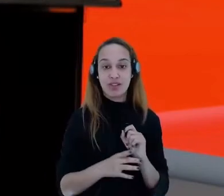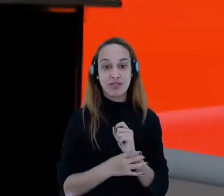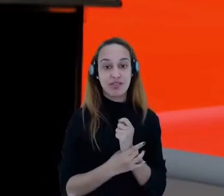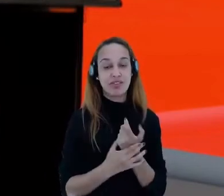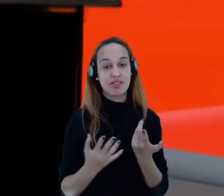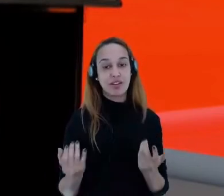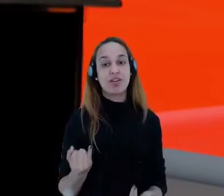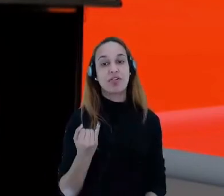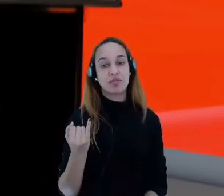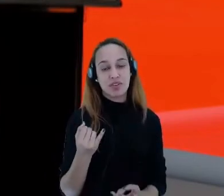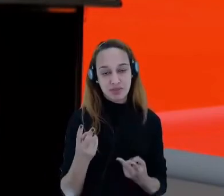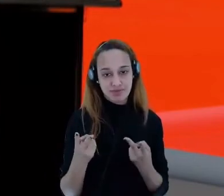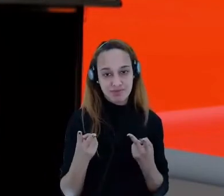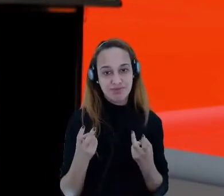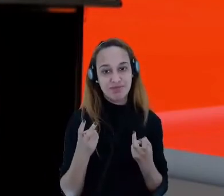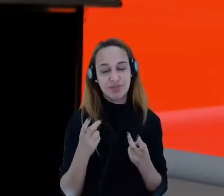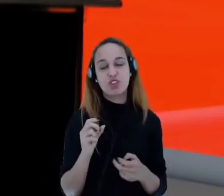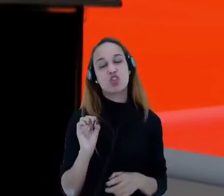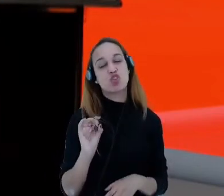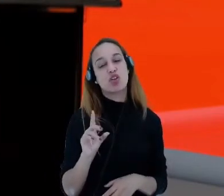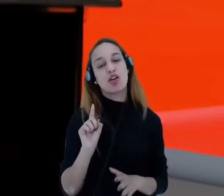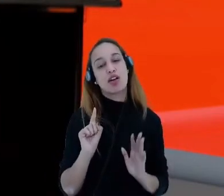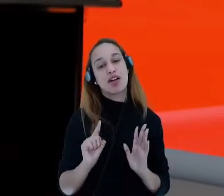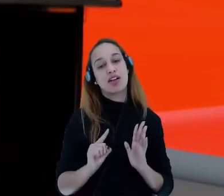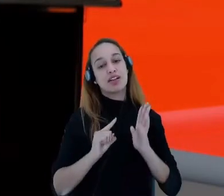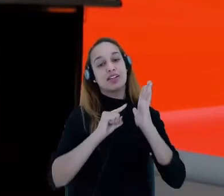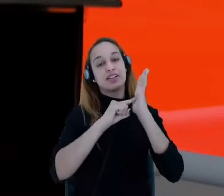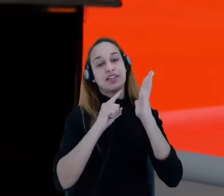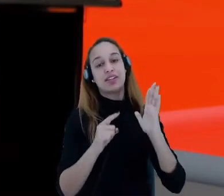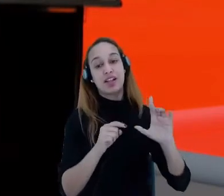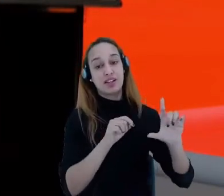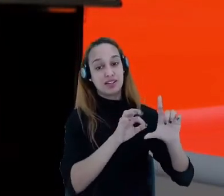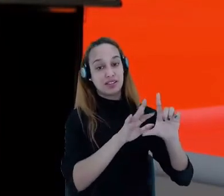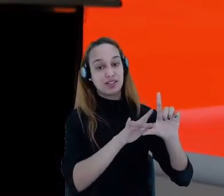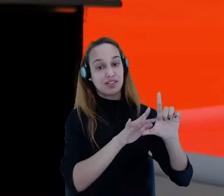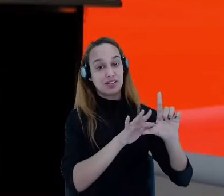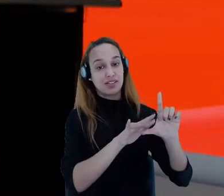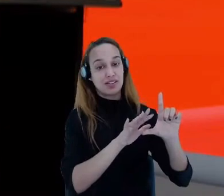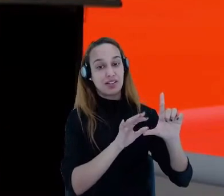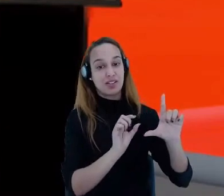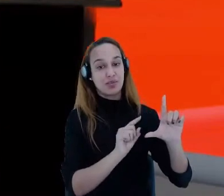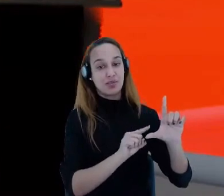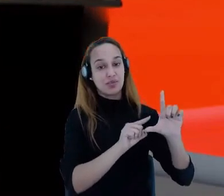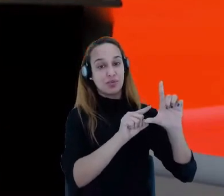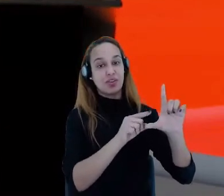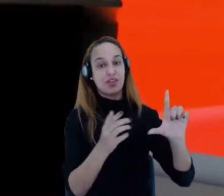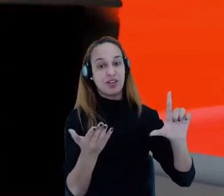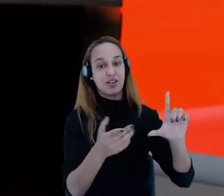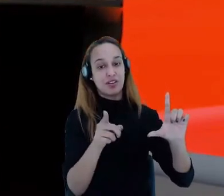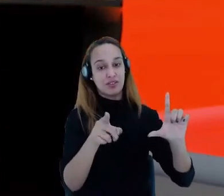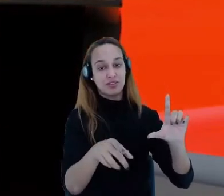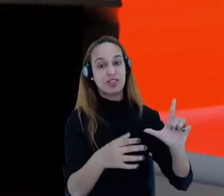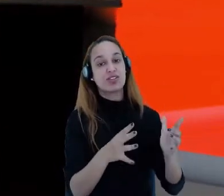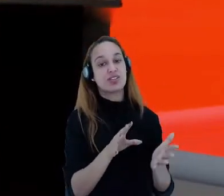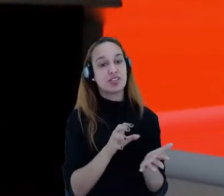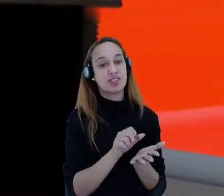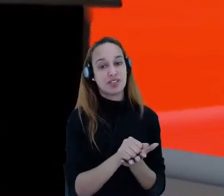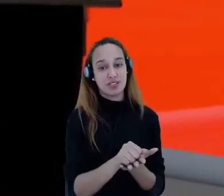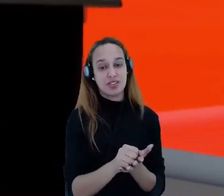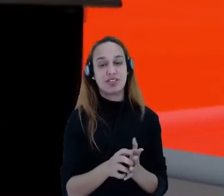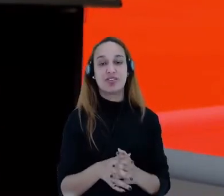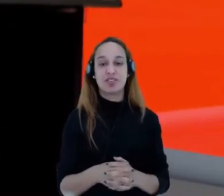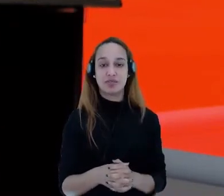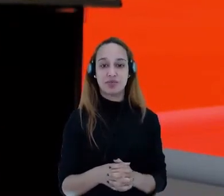ouvir, basta clicar no QR Code que a gente lança agora para que vocês acessem o podcast,